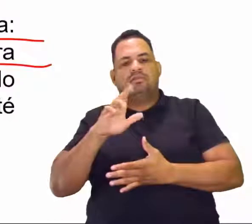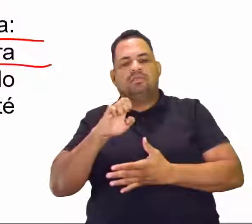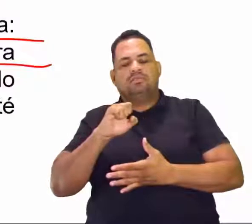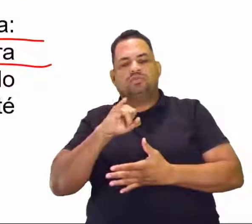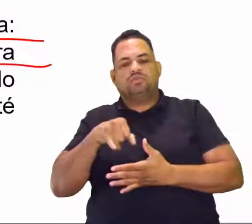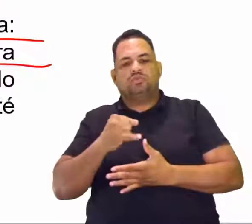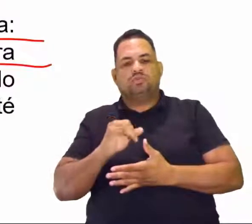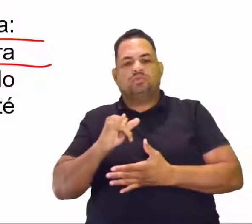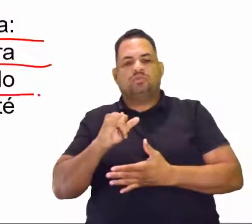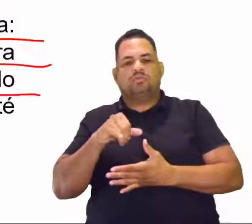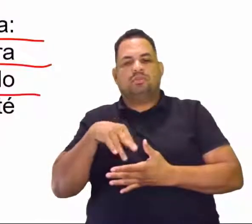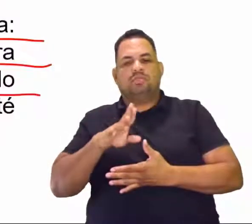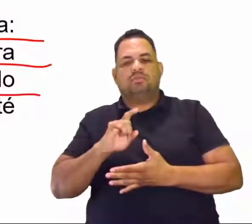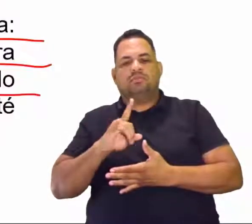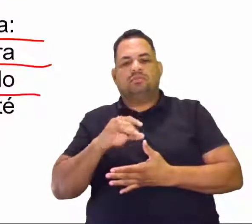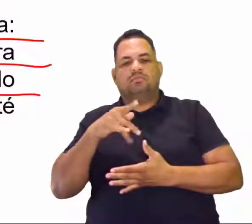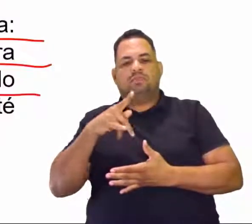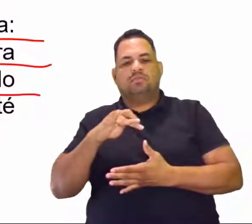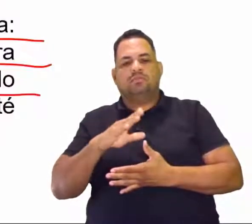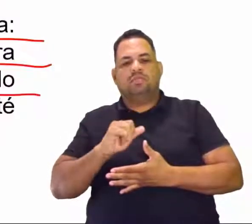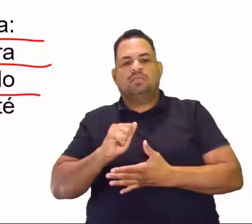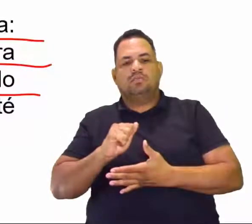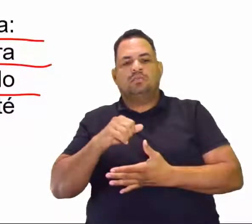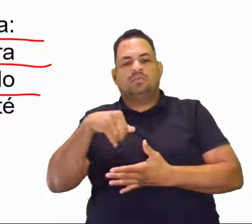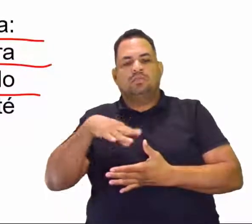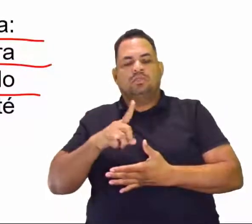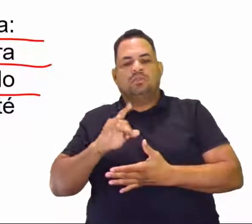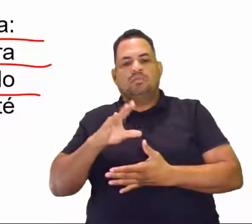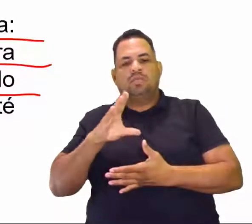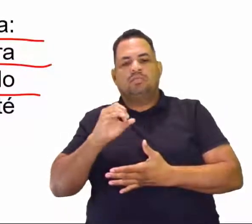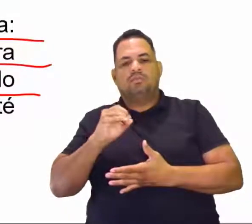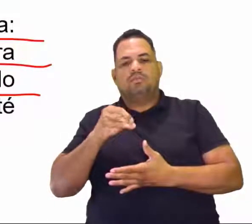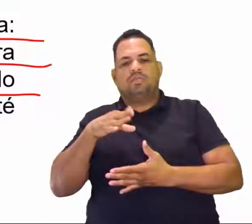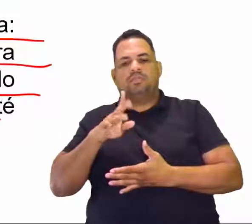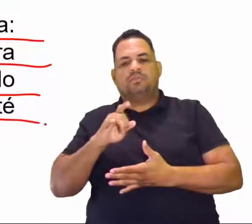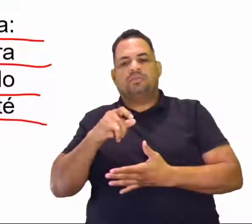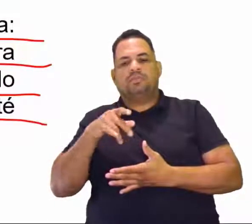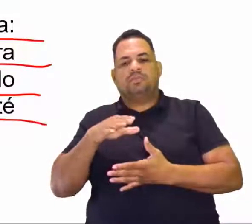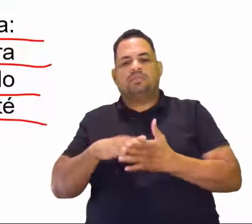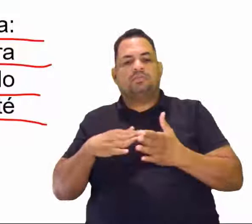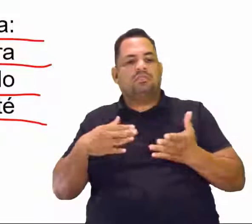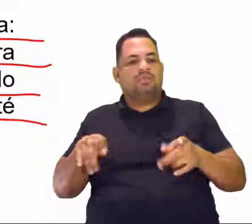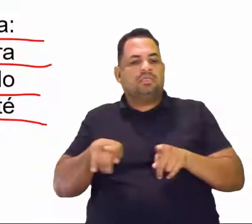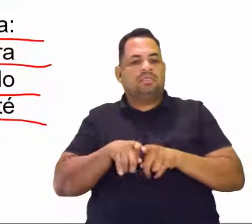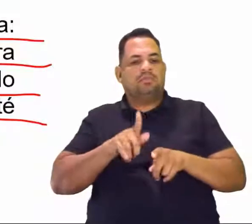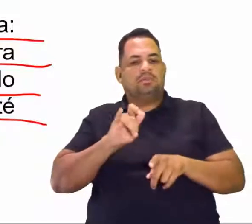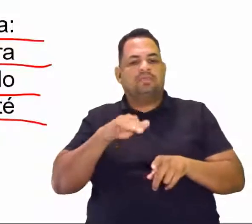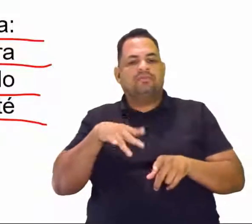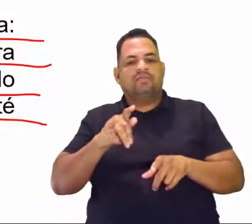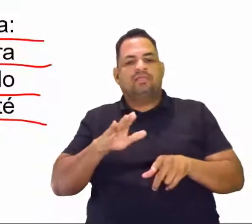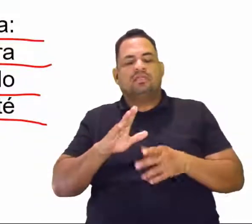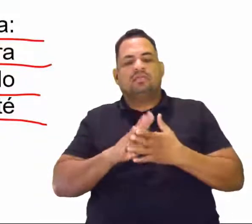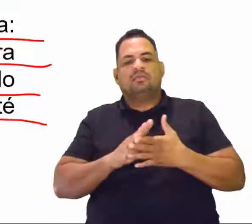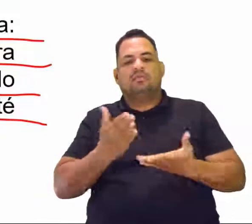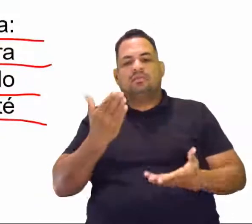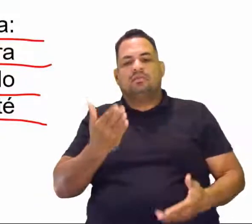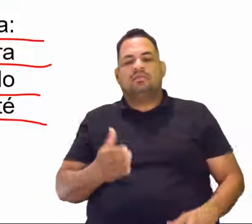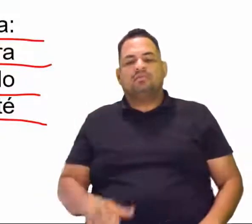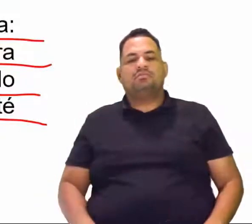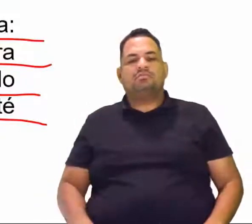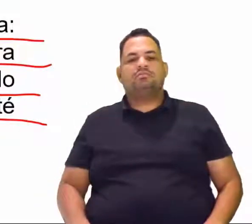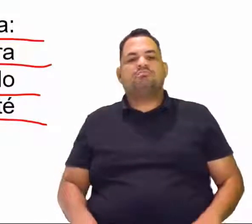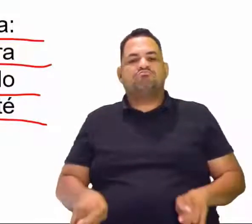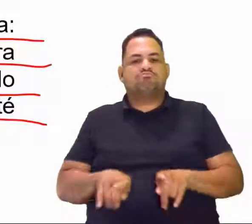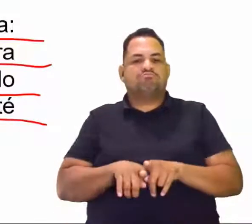Alfredo Ellis Junior Mário de Andrade Paulo Prado Monteiro Lobato Roquete Pinto e até mesmo Gilberto Freyre